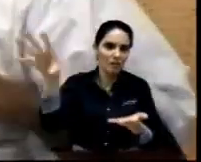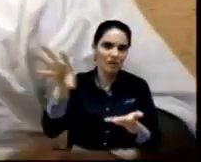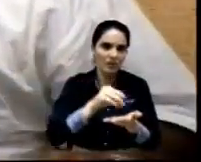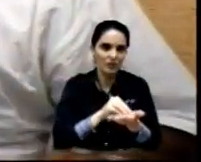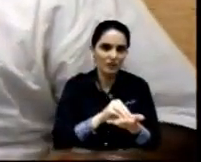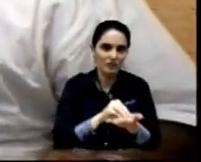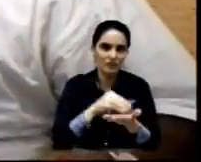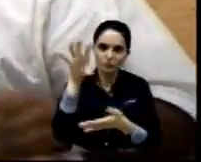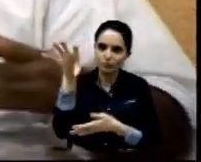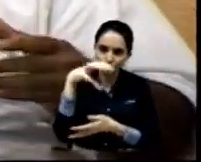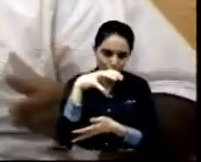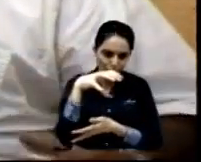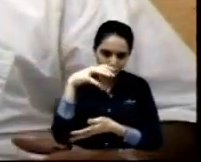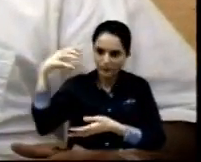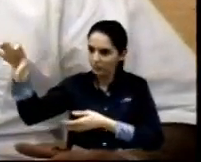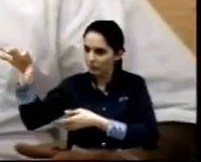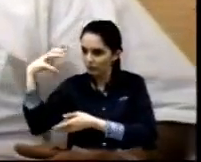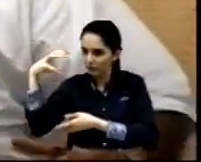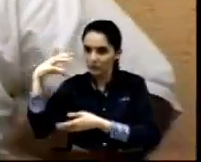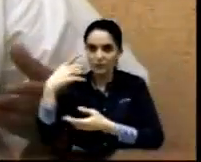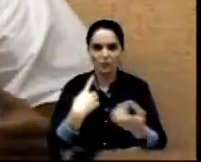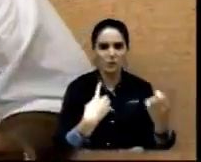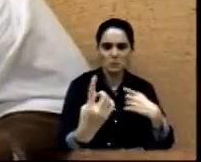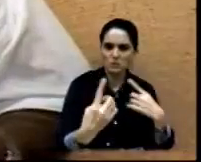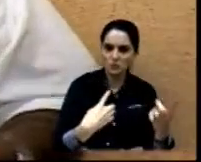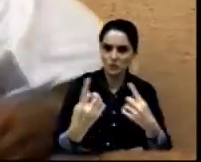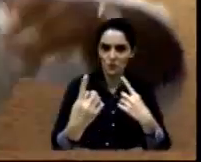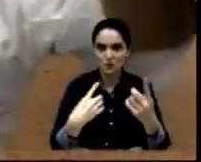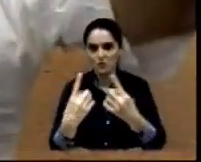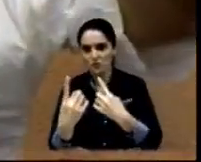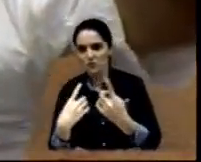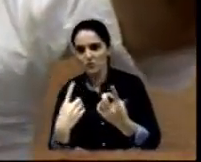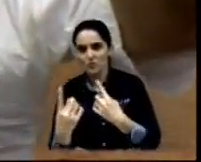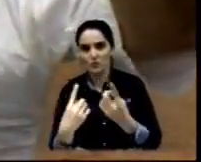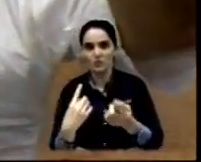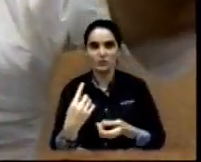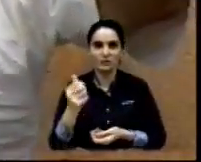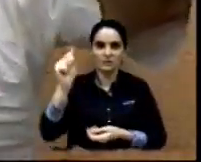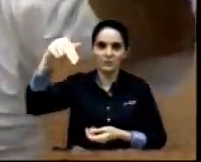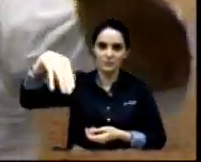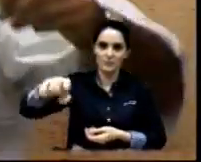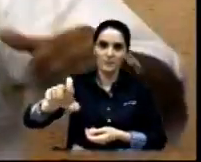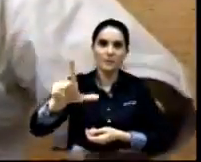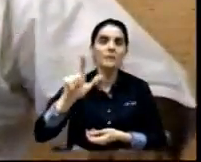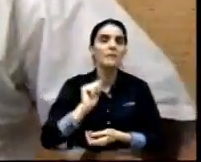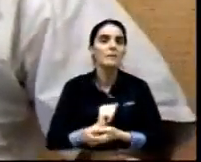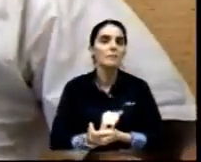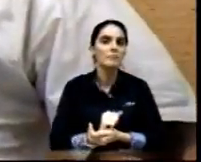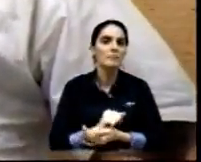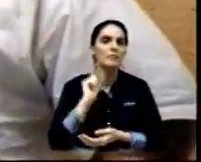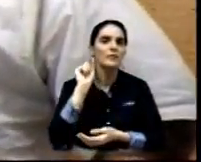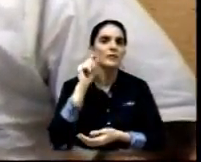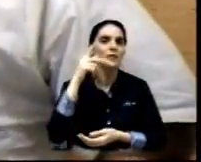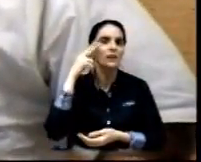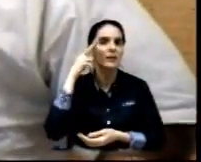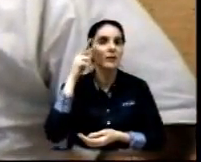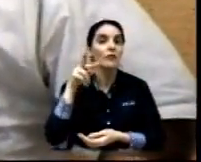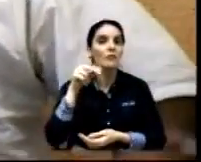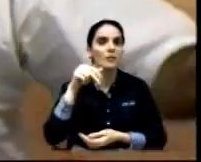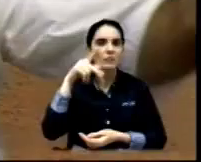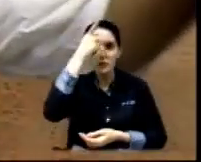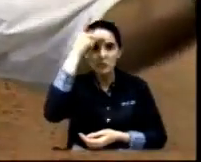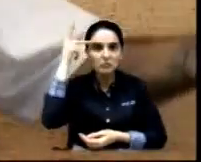ponto. Quem aqui já andou no anel viário e viu o camaradinha pendurado no postinho do radar? Quem não viu?